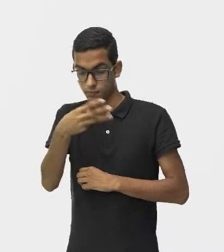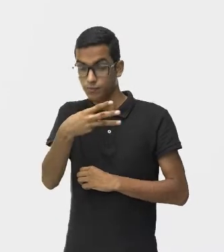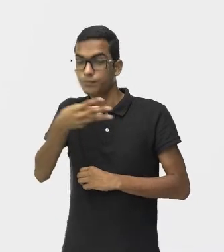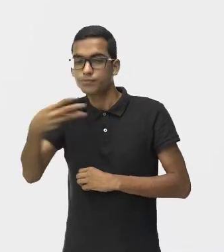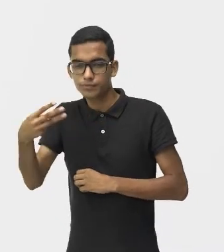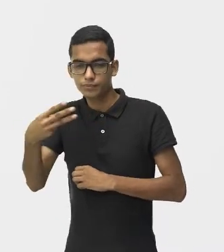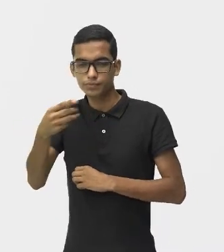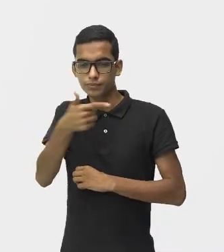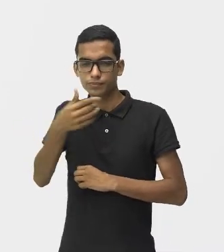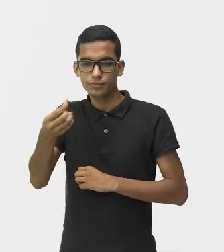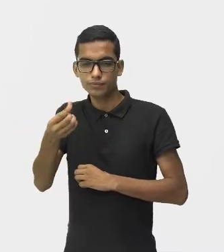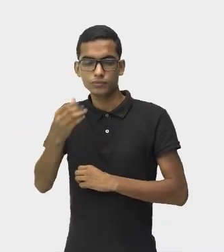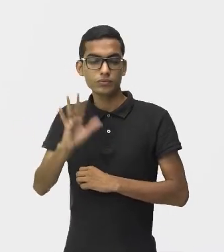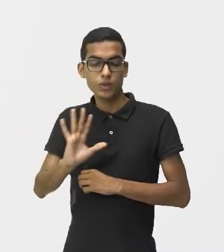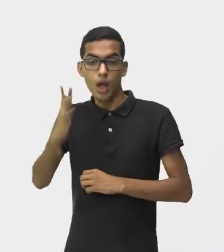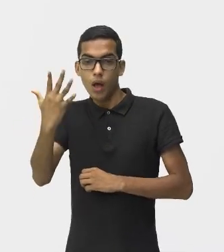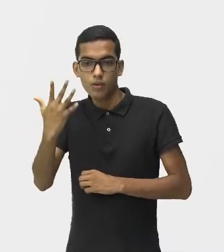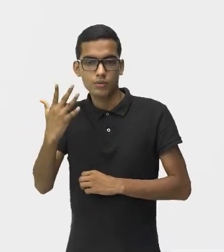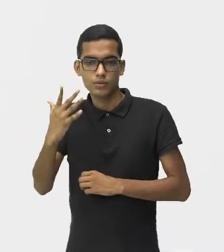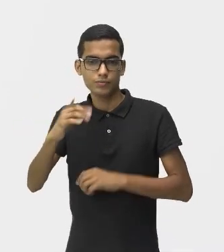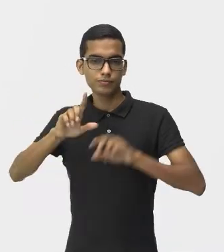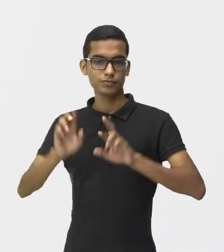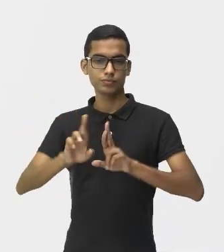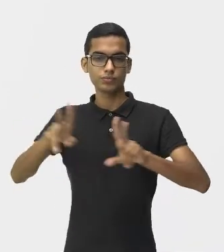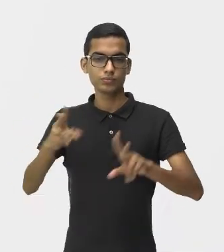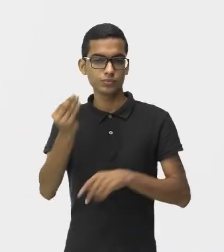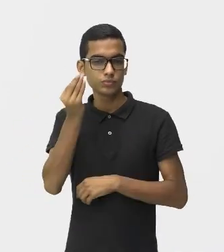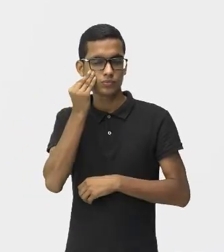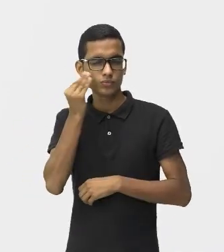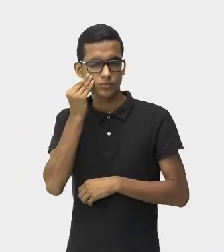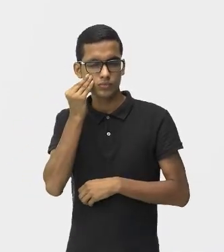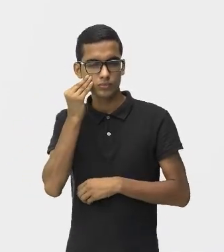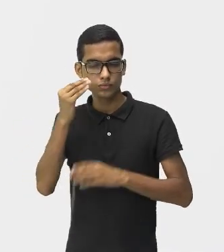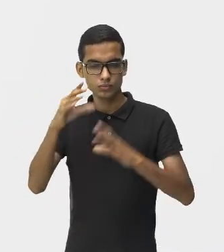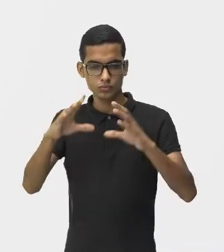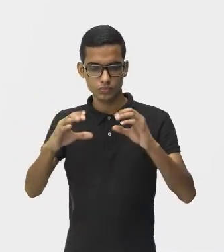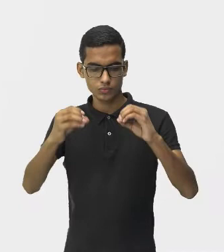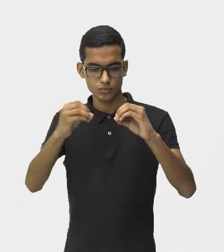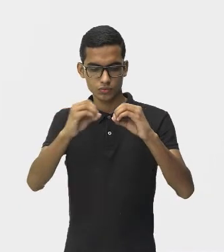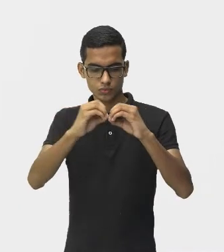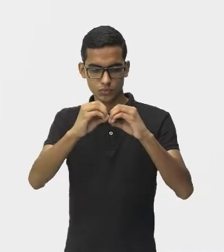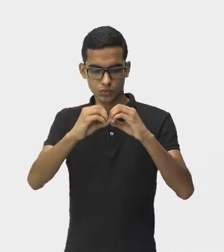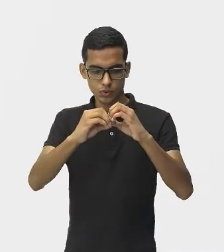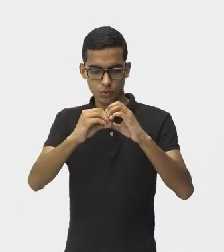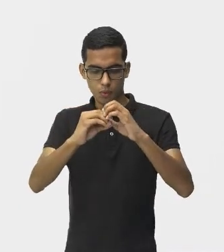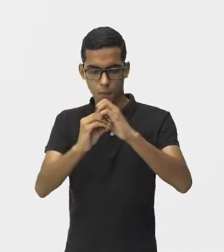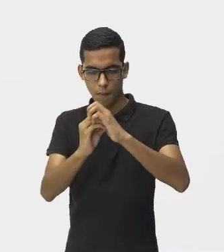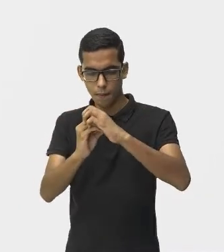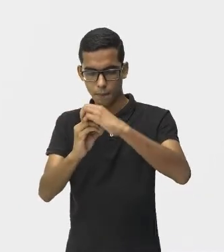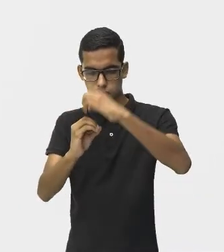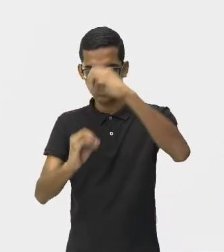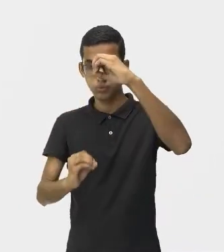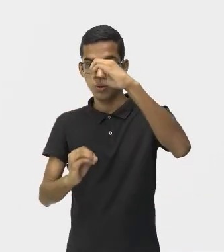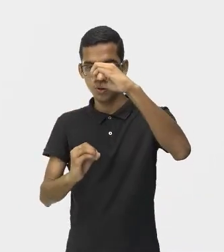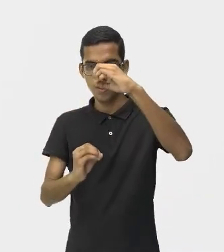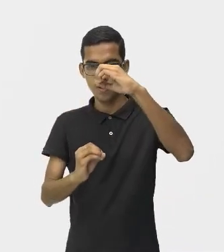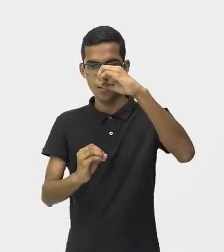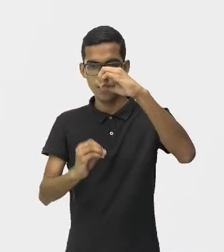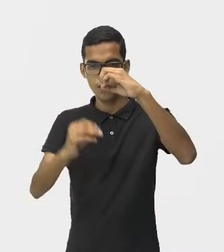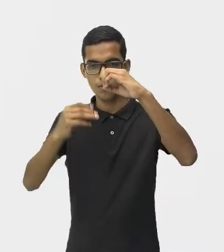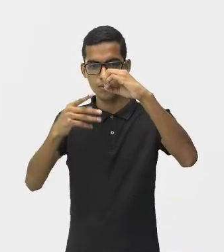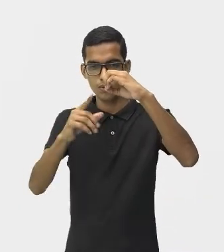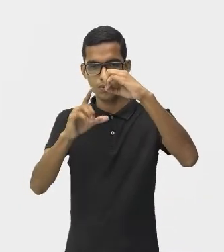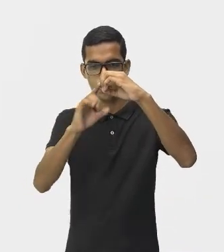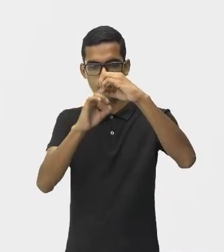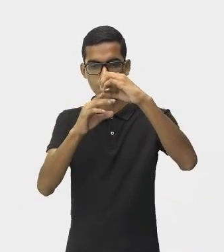não aconteceu dessa forma. E a gente observa que cada célula apresenta um número total de 46